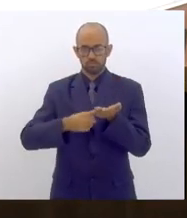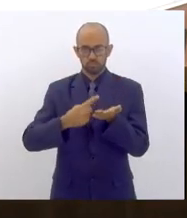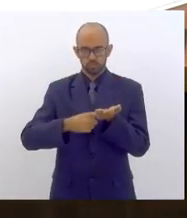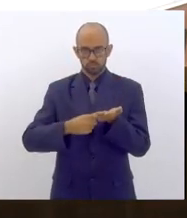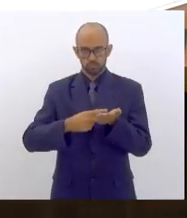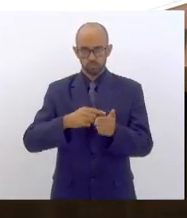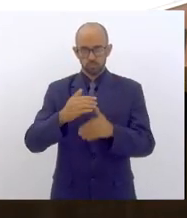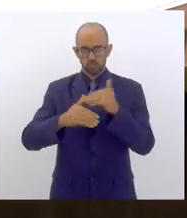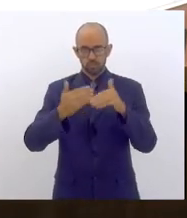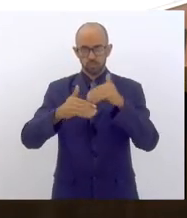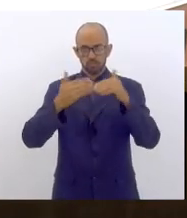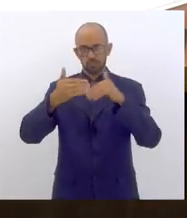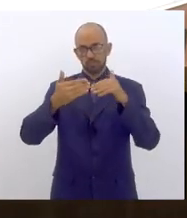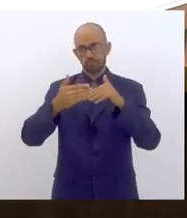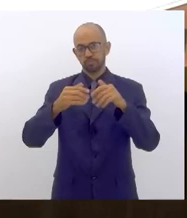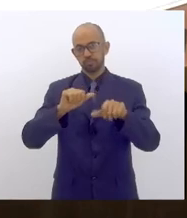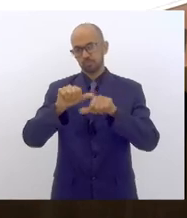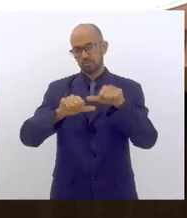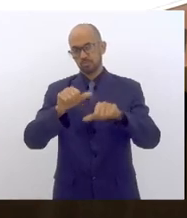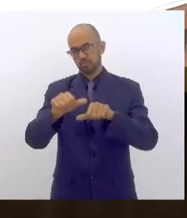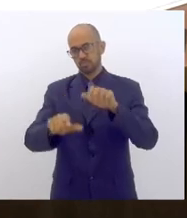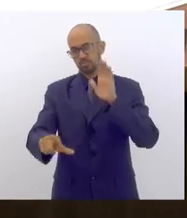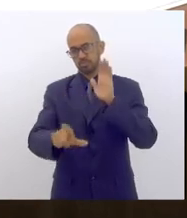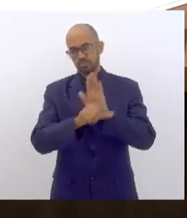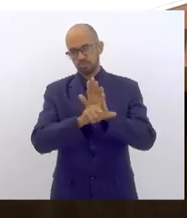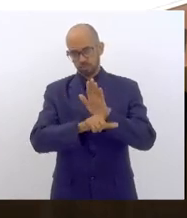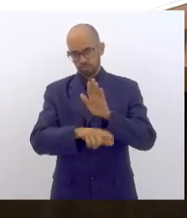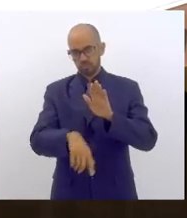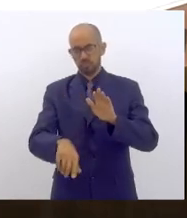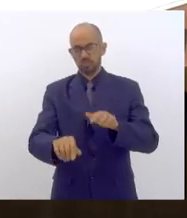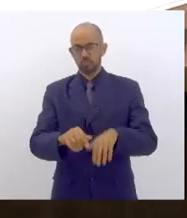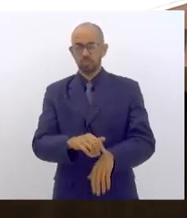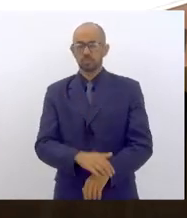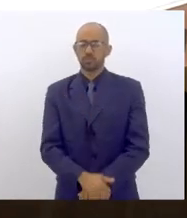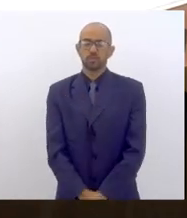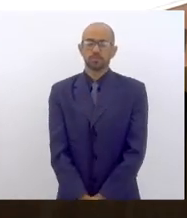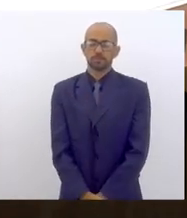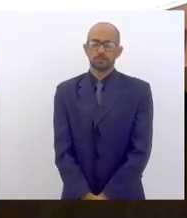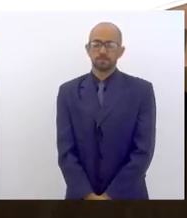tornar lei a Lei Orgânica da Polícia Penal. E um outro acordo,